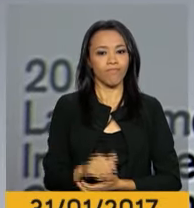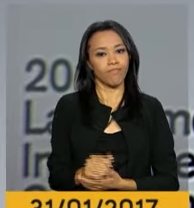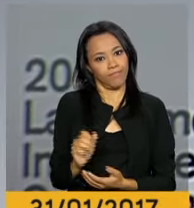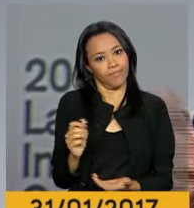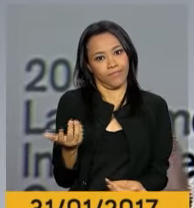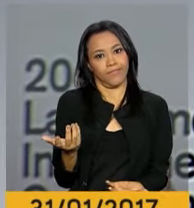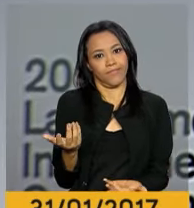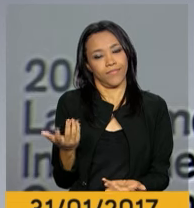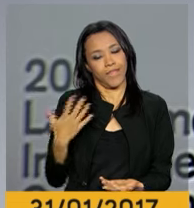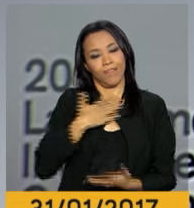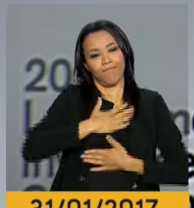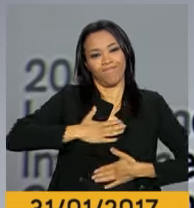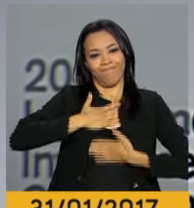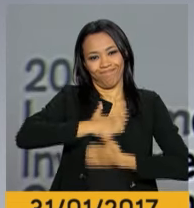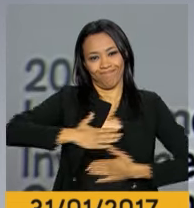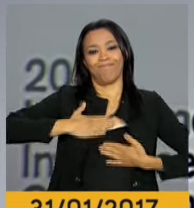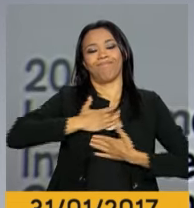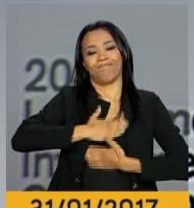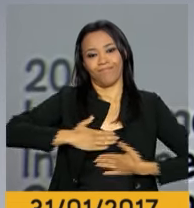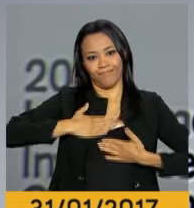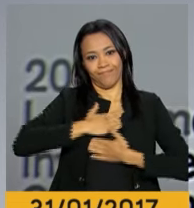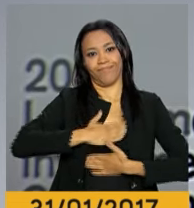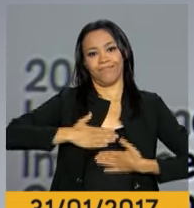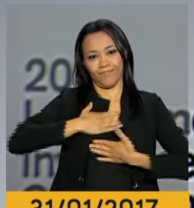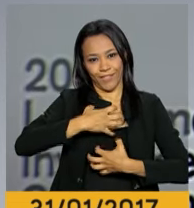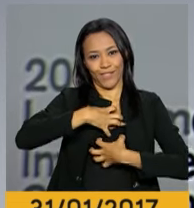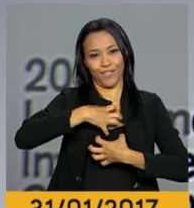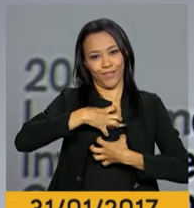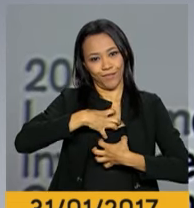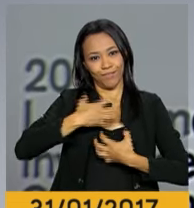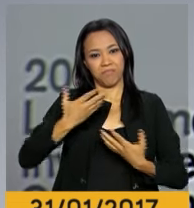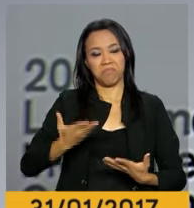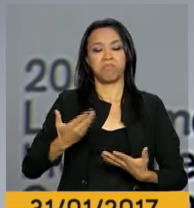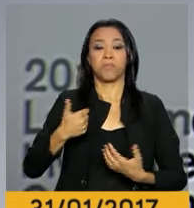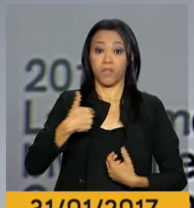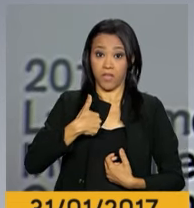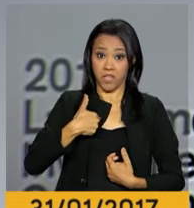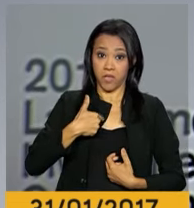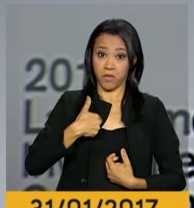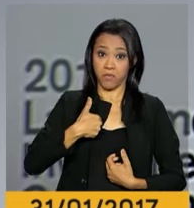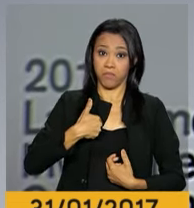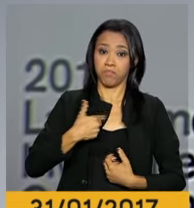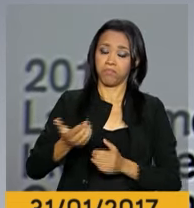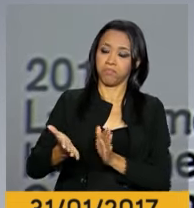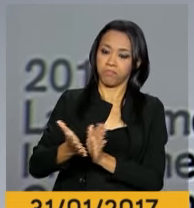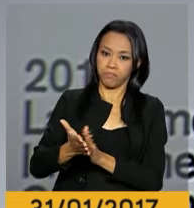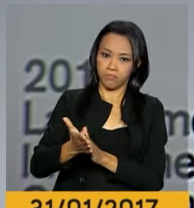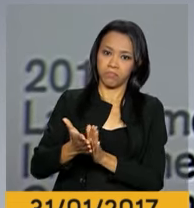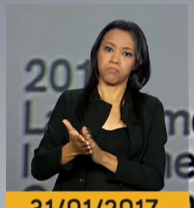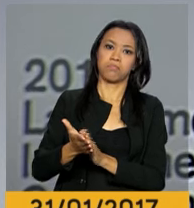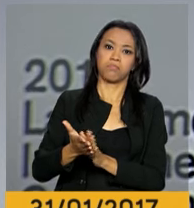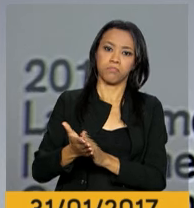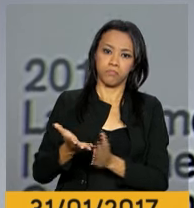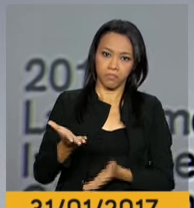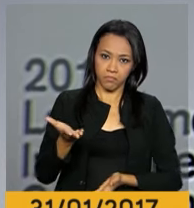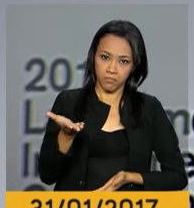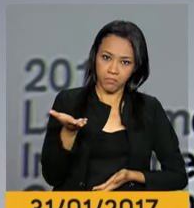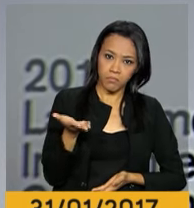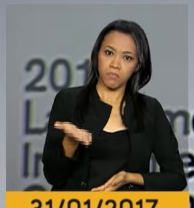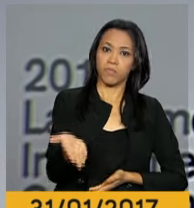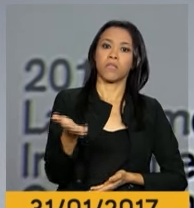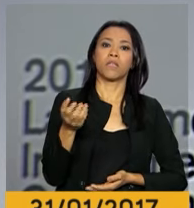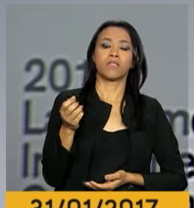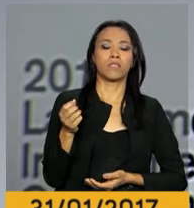né é com extrema satisfação que eu elogio esta iniciativa eh